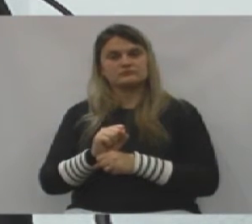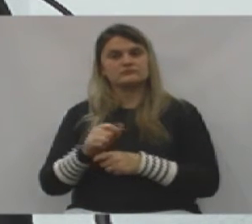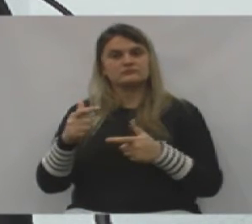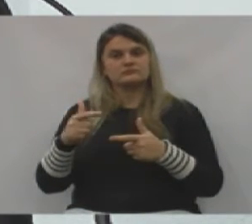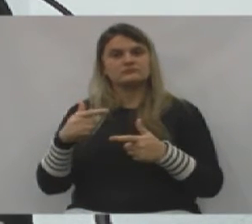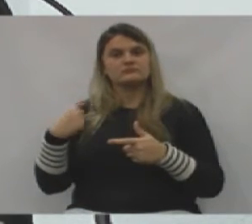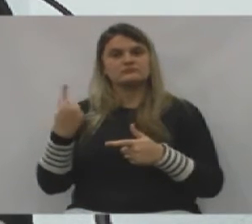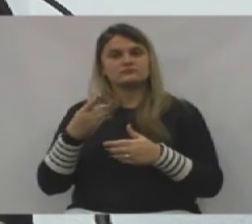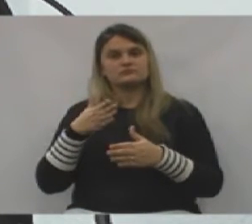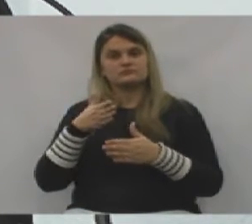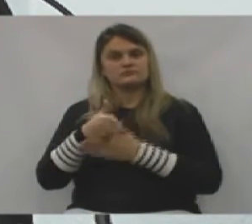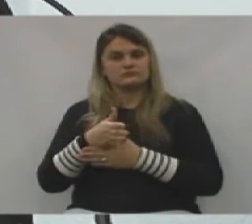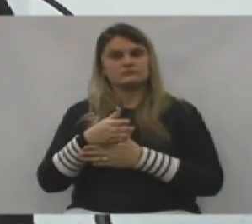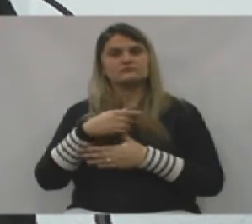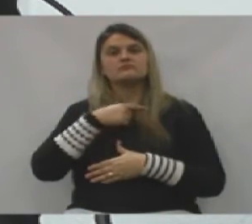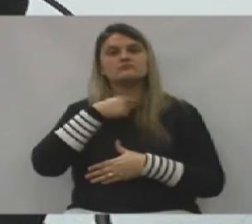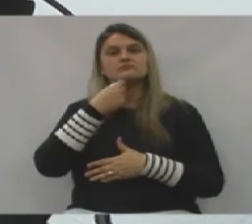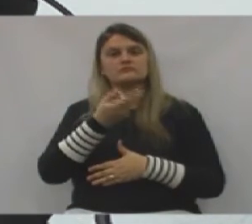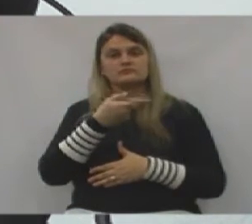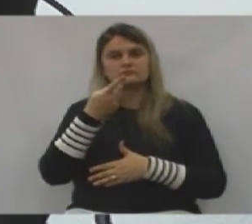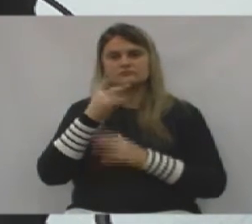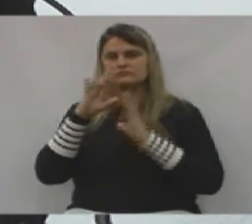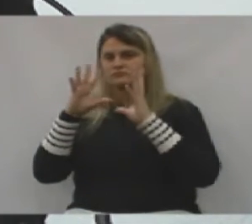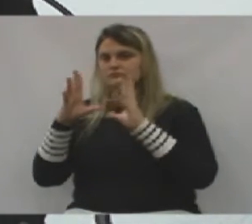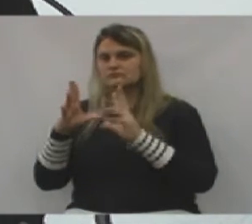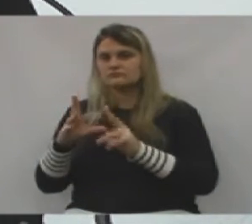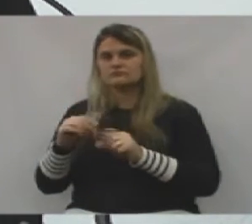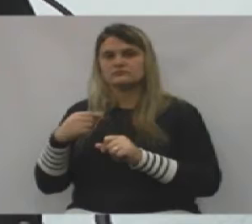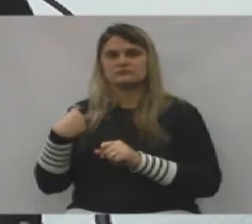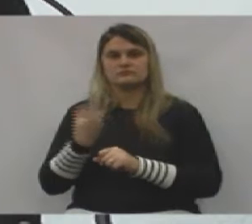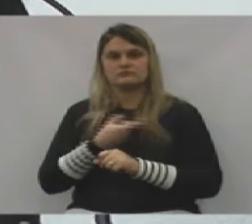nós possamos ter vez e voz, todos nós.